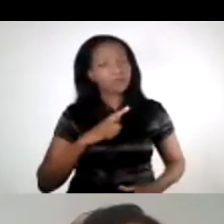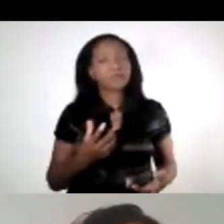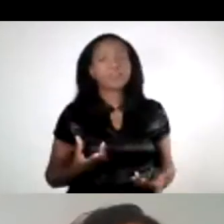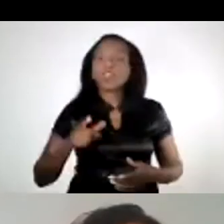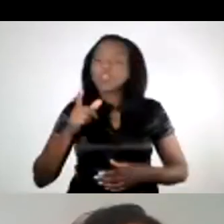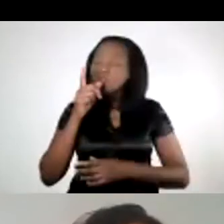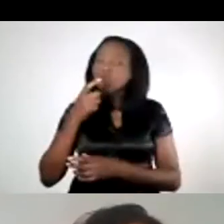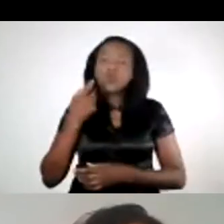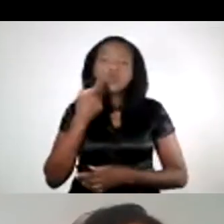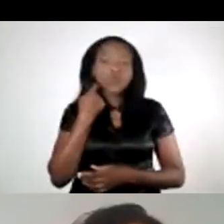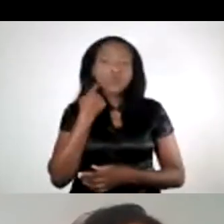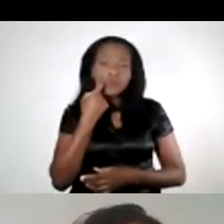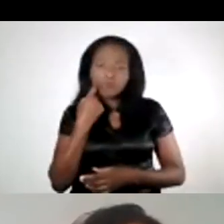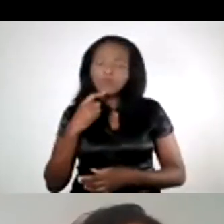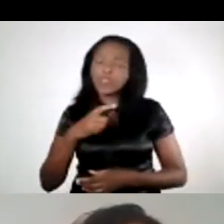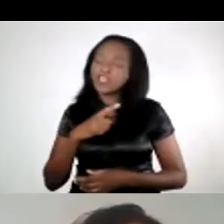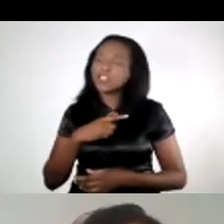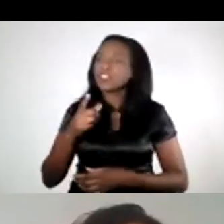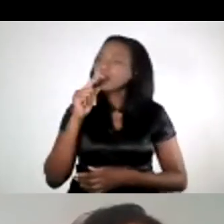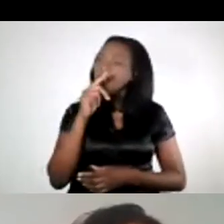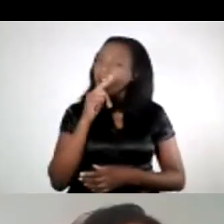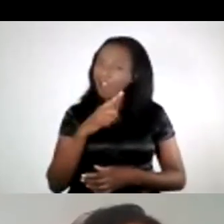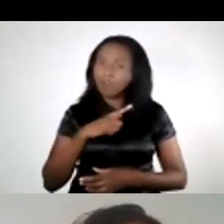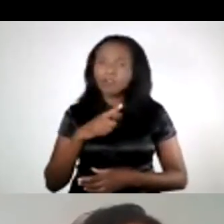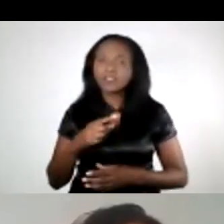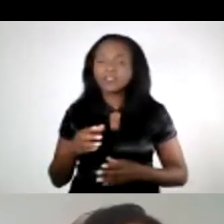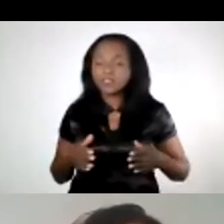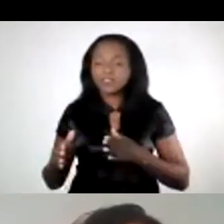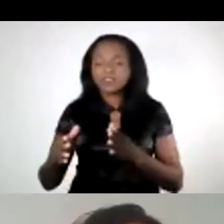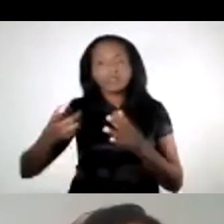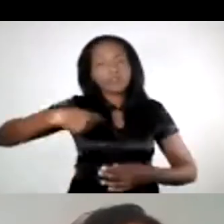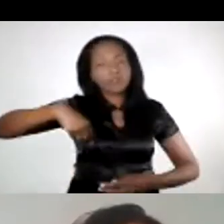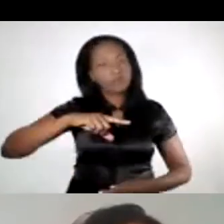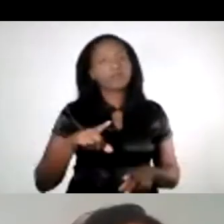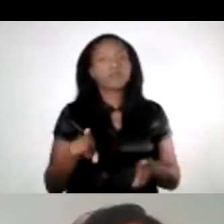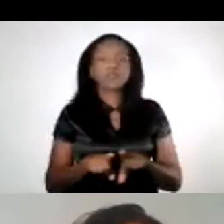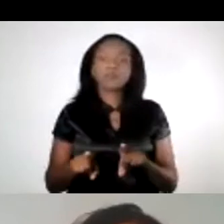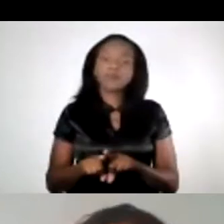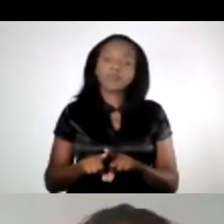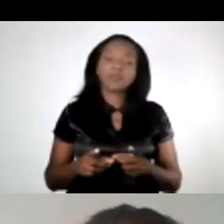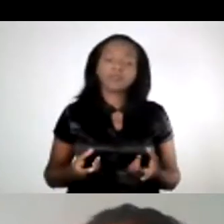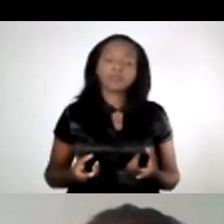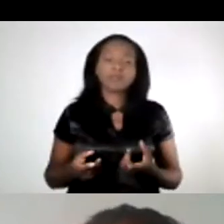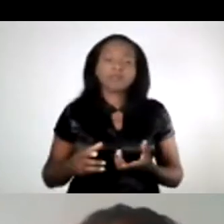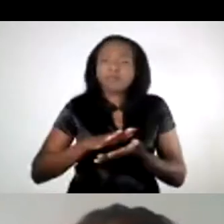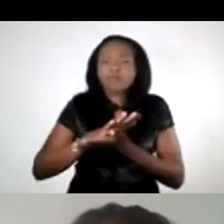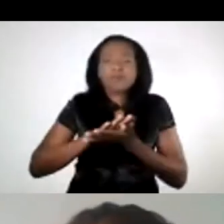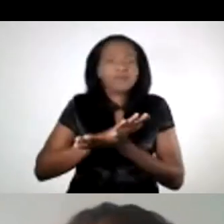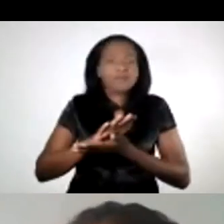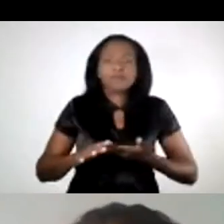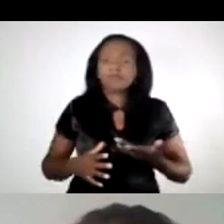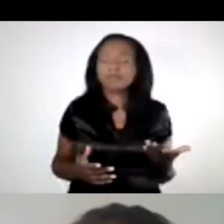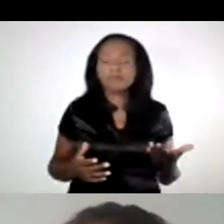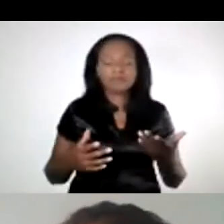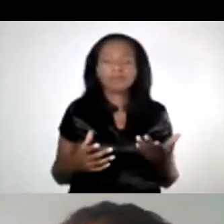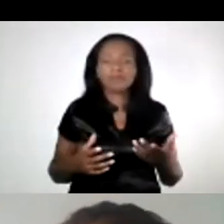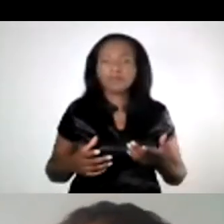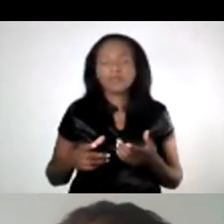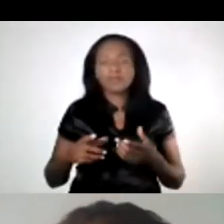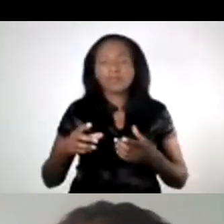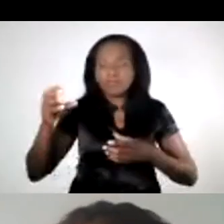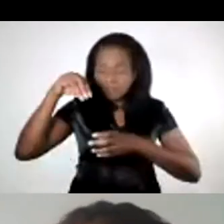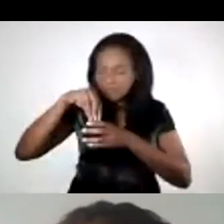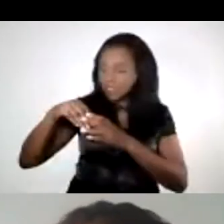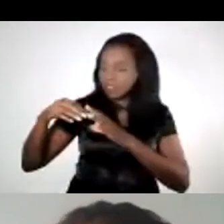tem direito, a água tem direito. E nós temos direito. Então, nada que, mesmo que estando no quintal de casa,